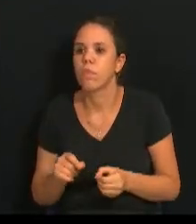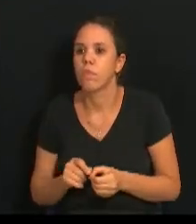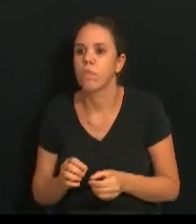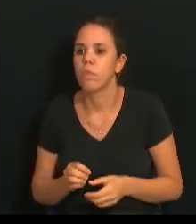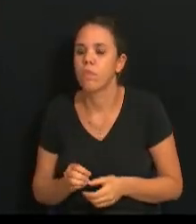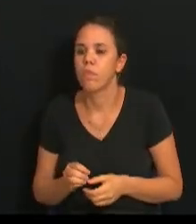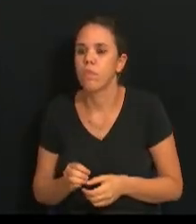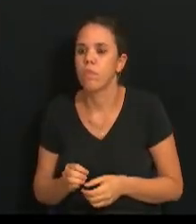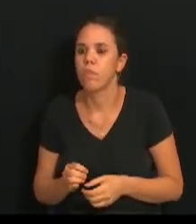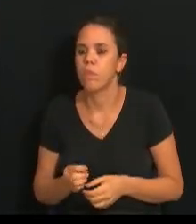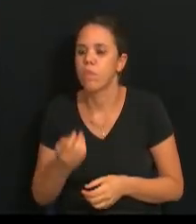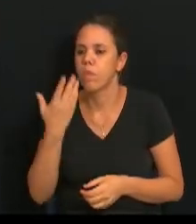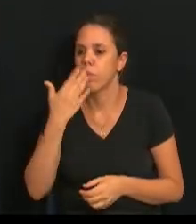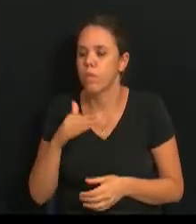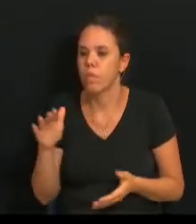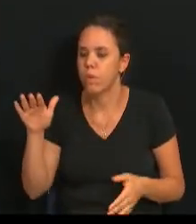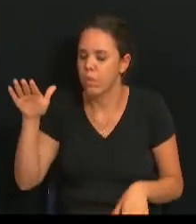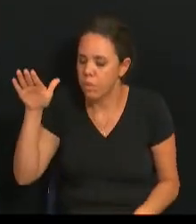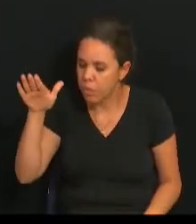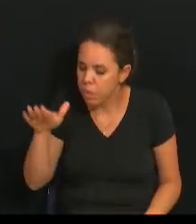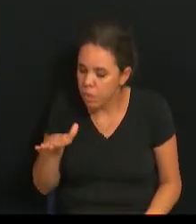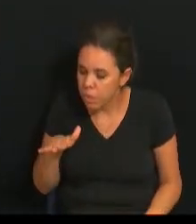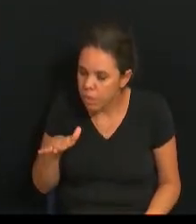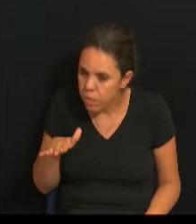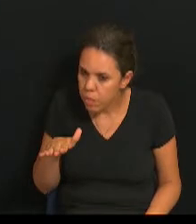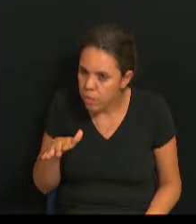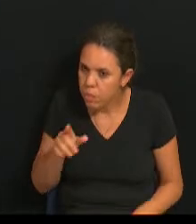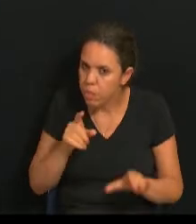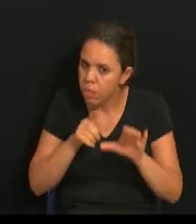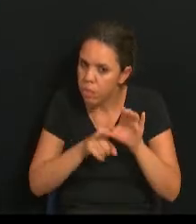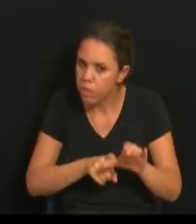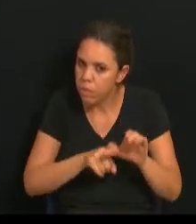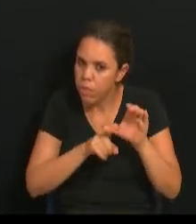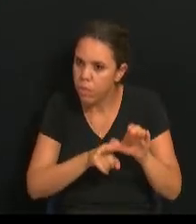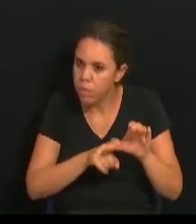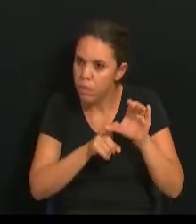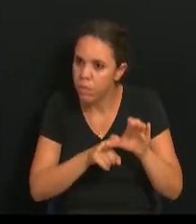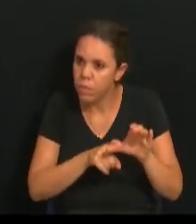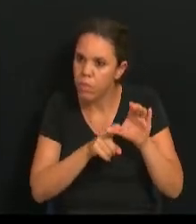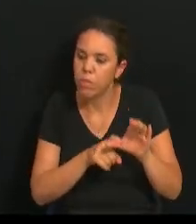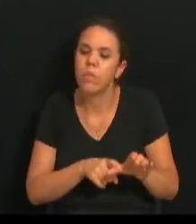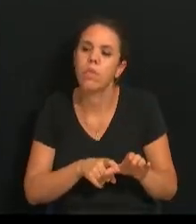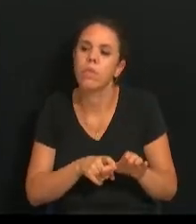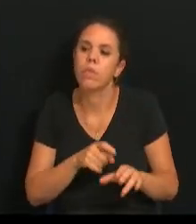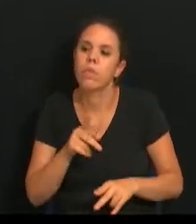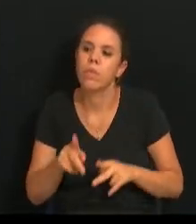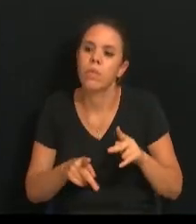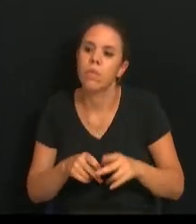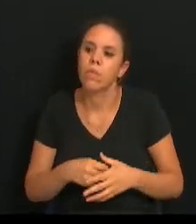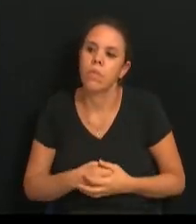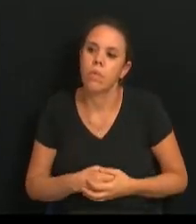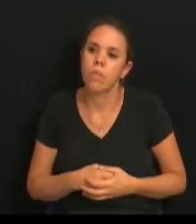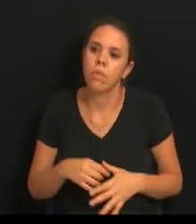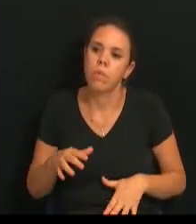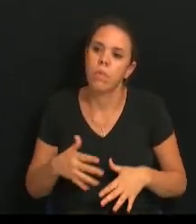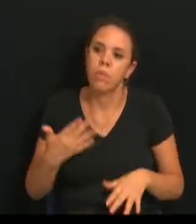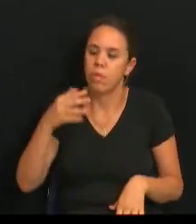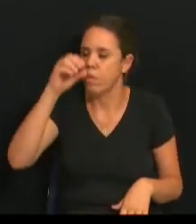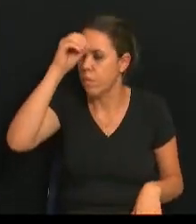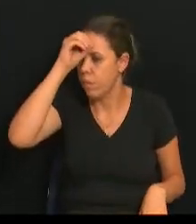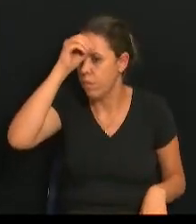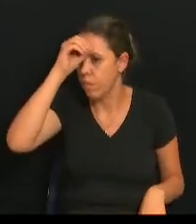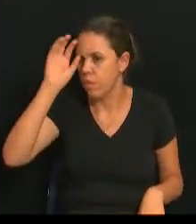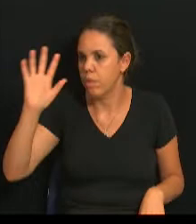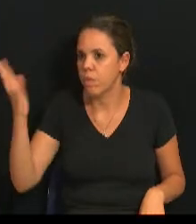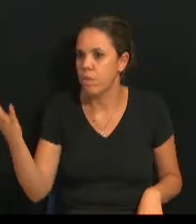né? As crianças são muito pequenas, são muito dependentes. Então, assim, e a população, muitas vezes, não sabe o que acontece